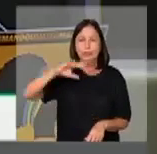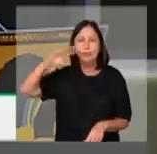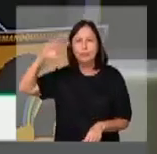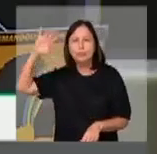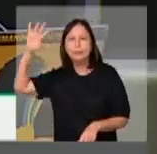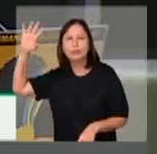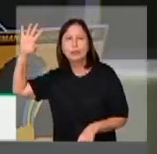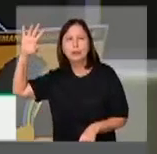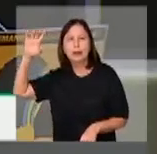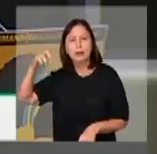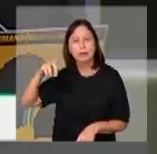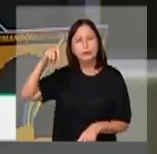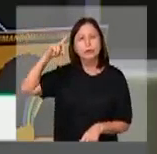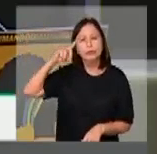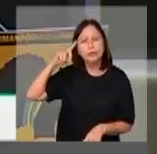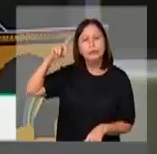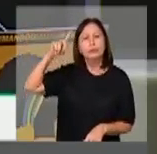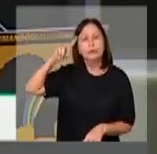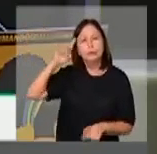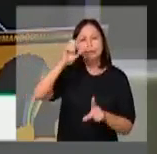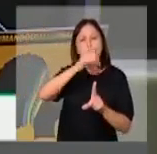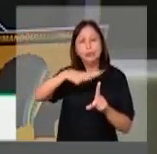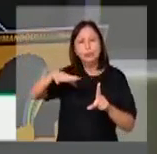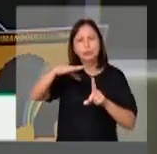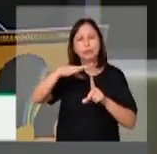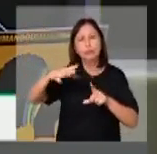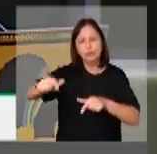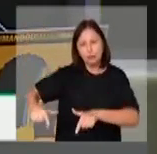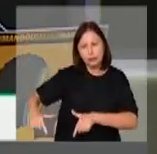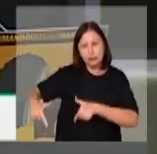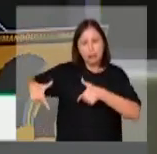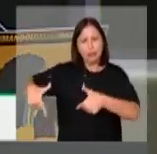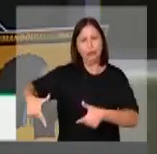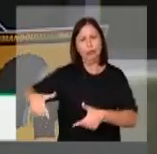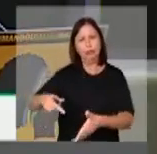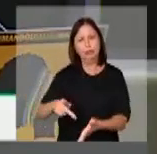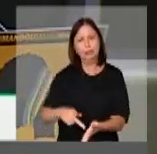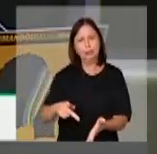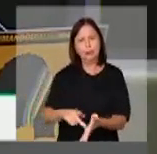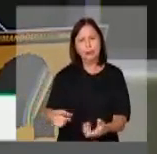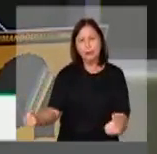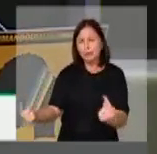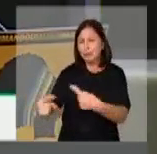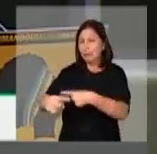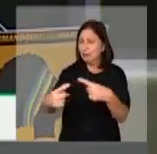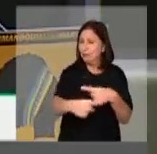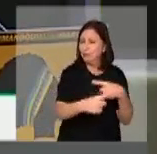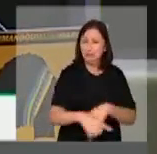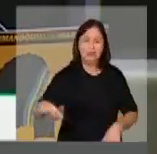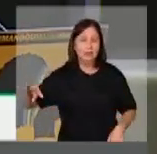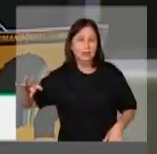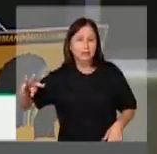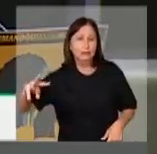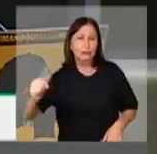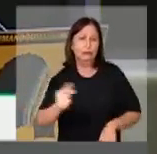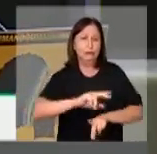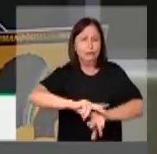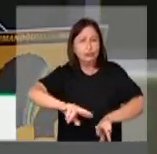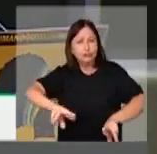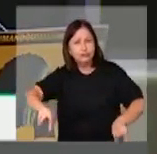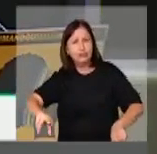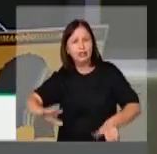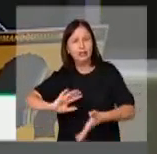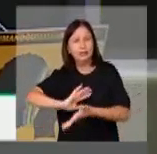buscada cotidianamente, na luta concreta, contra todas as formas,